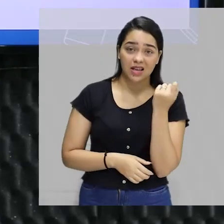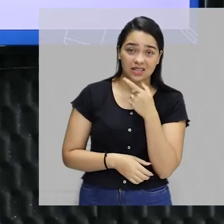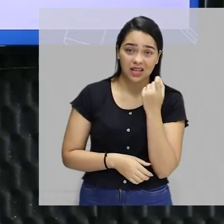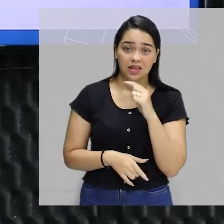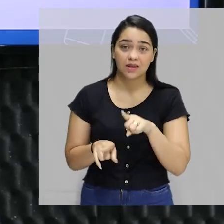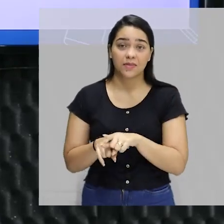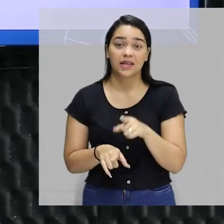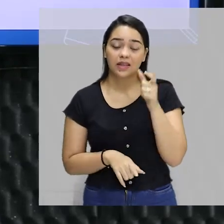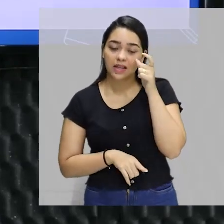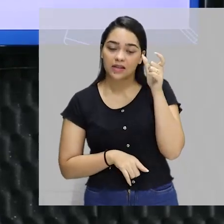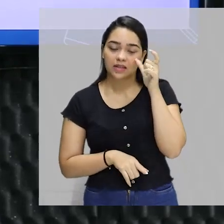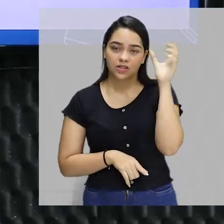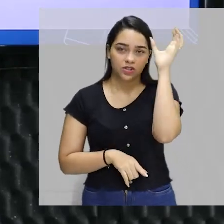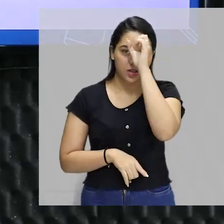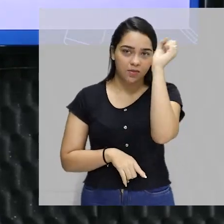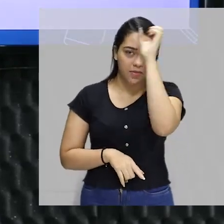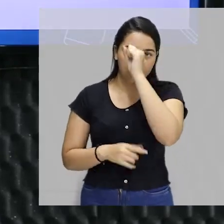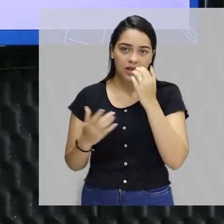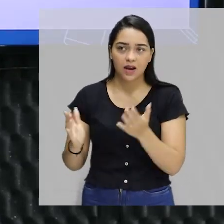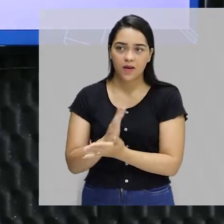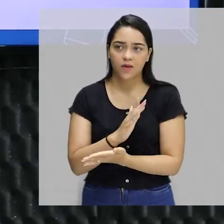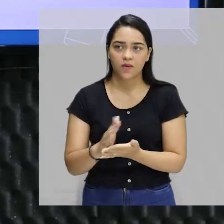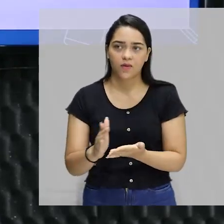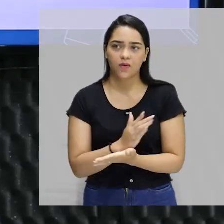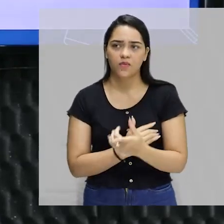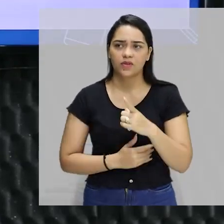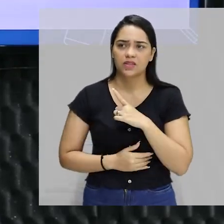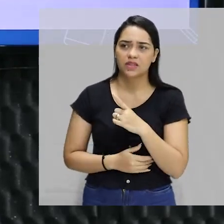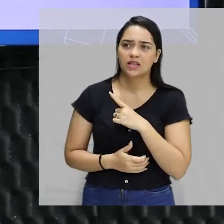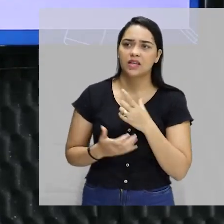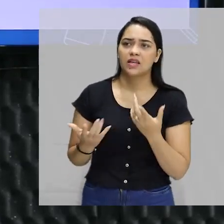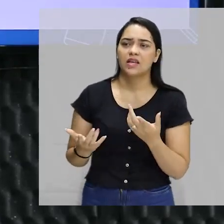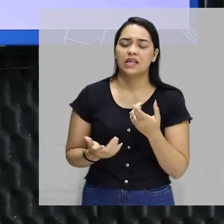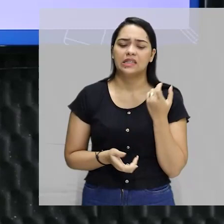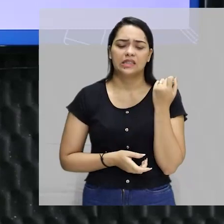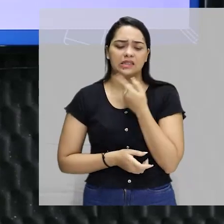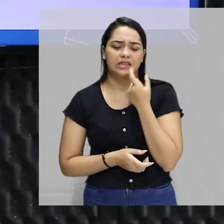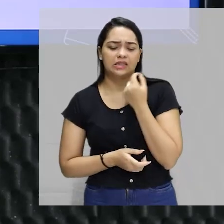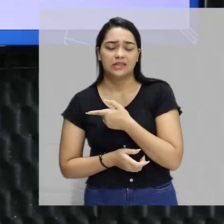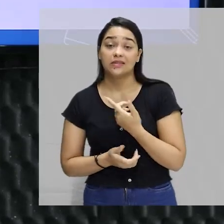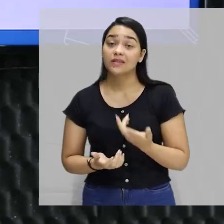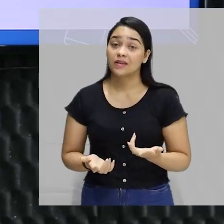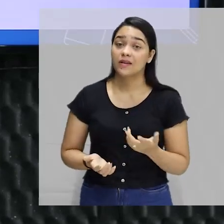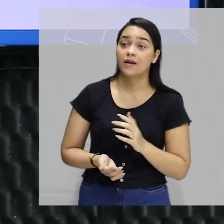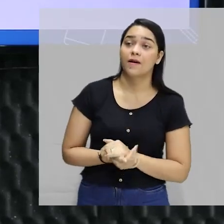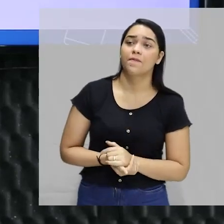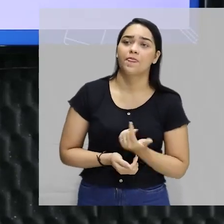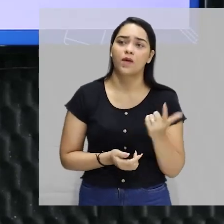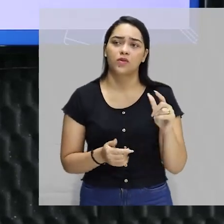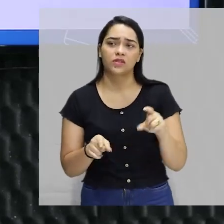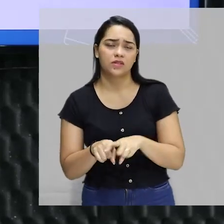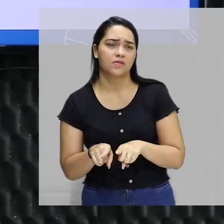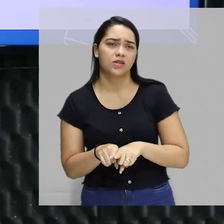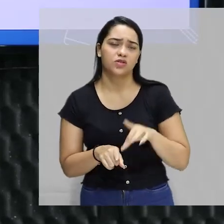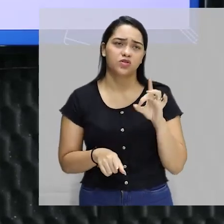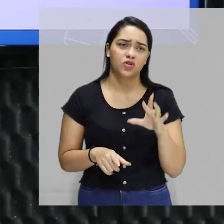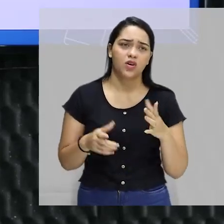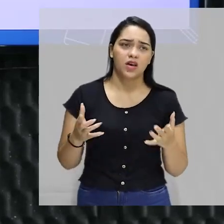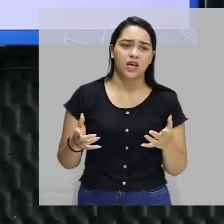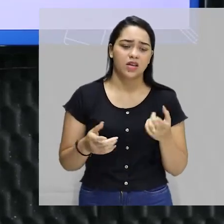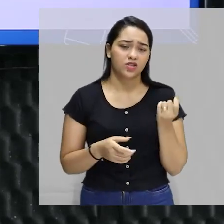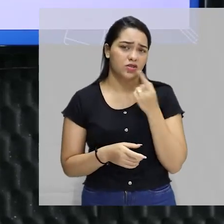mais interessante de aprender. Né? Algumas têm um tom bem irônico e bem sarcásticos. Outra tem um tom apenas